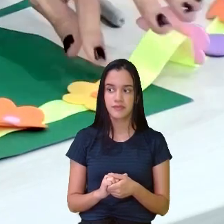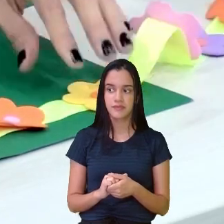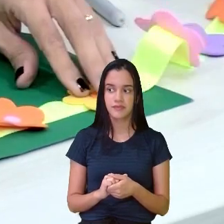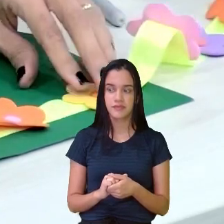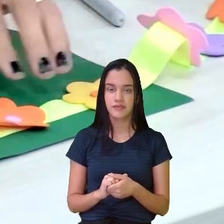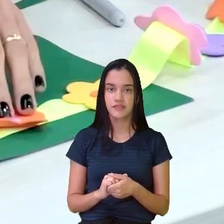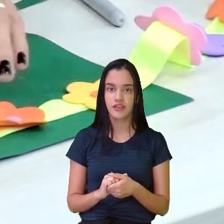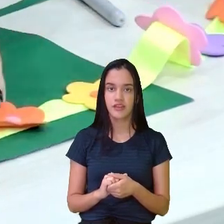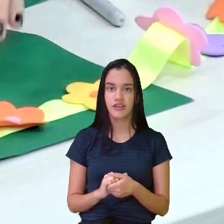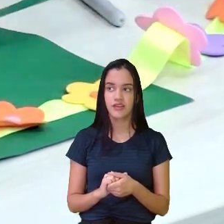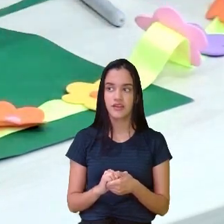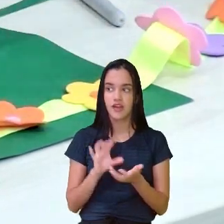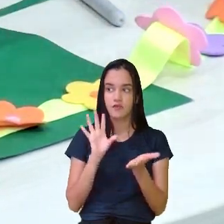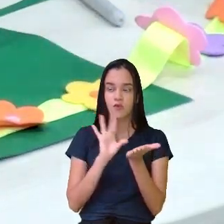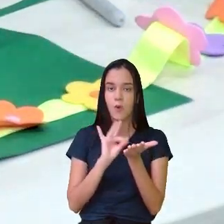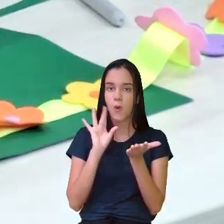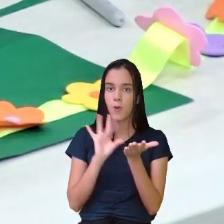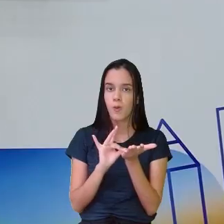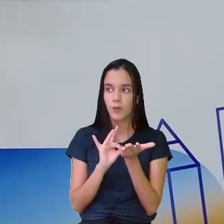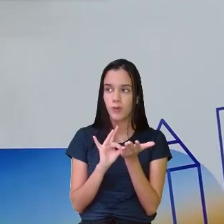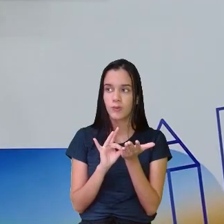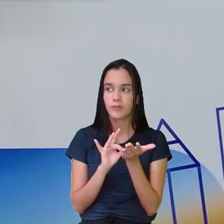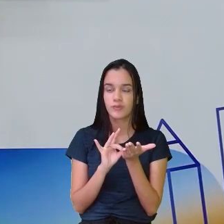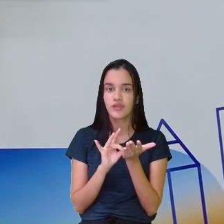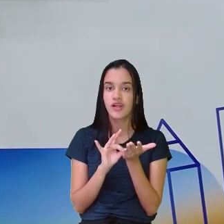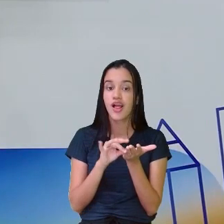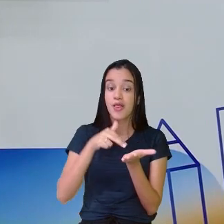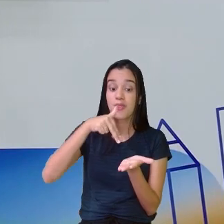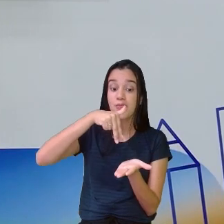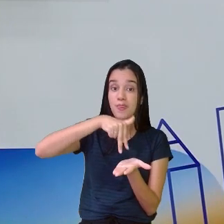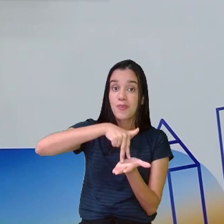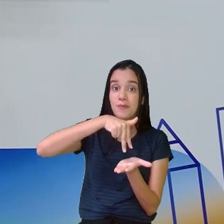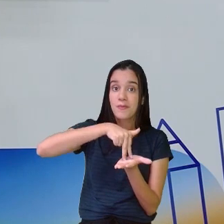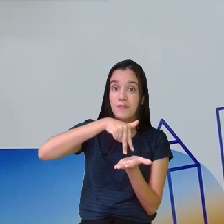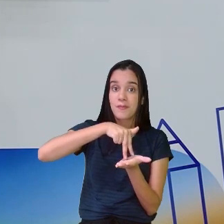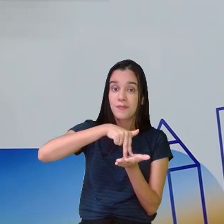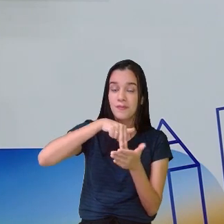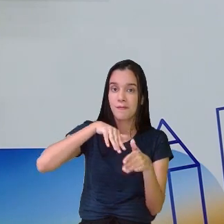Vou colar aqui essas flores nos pés da comadre Fulozinha.